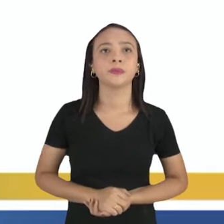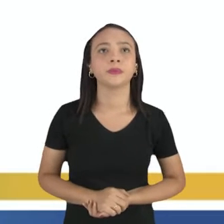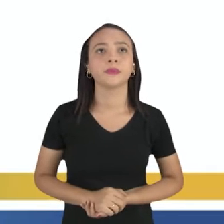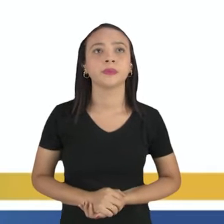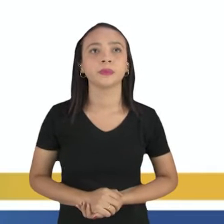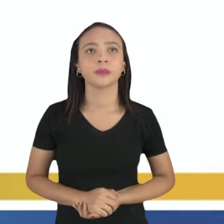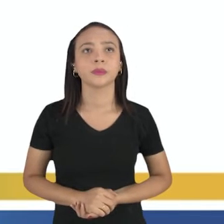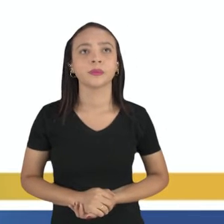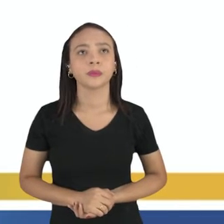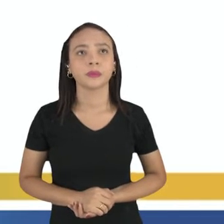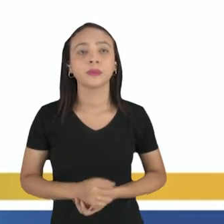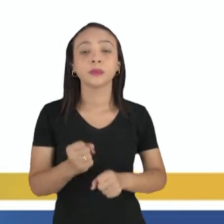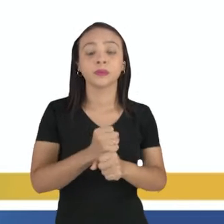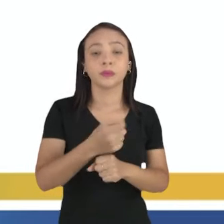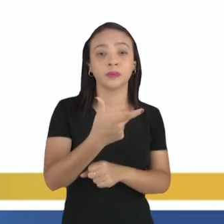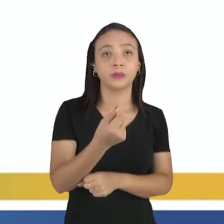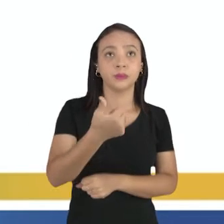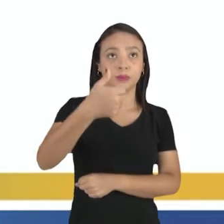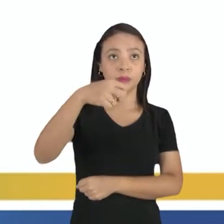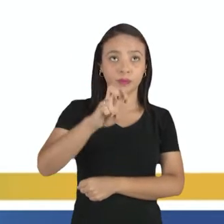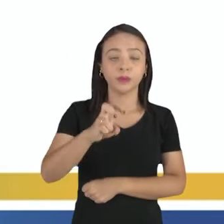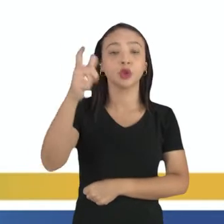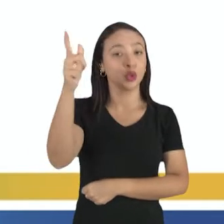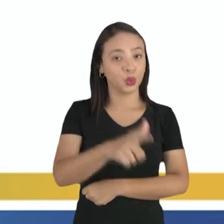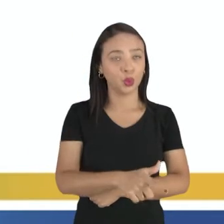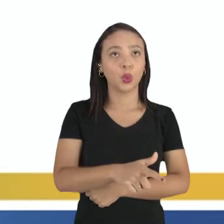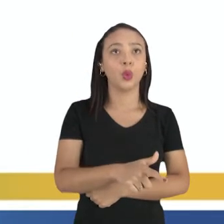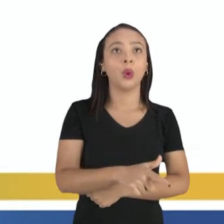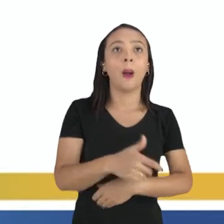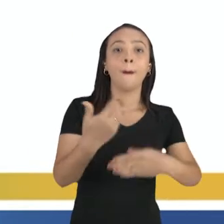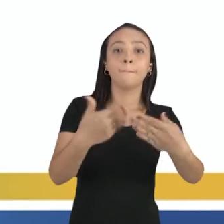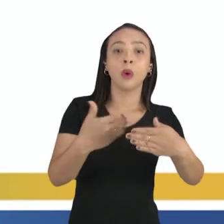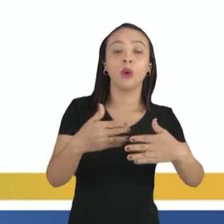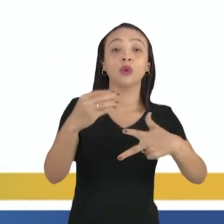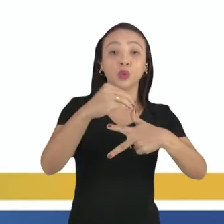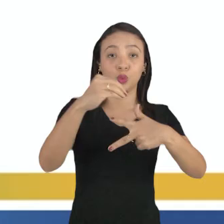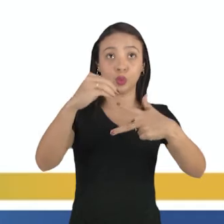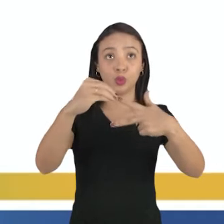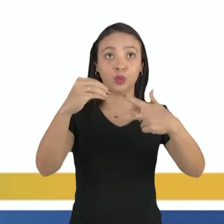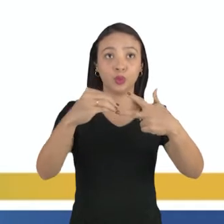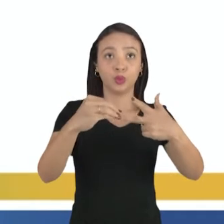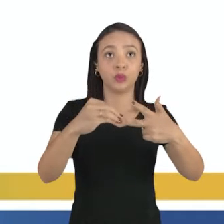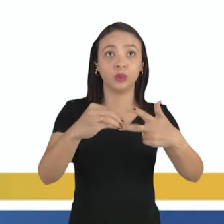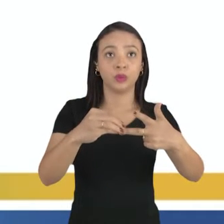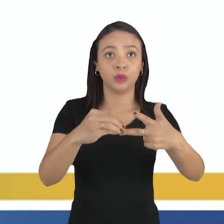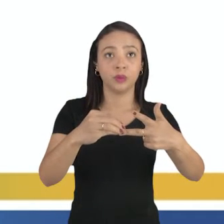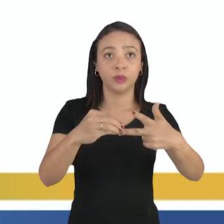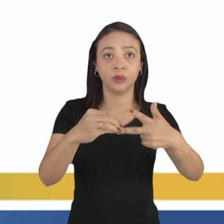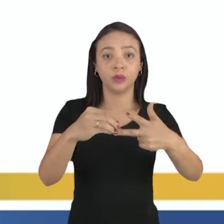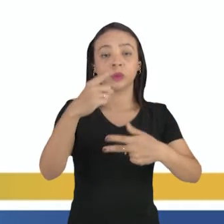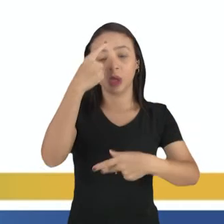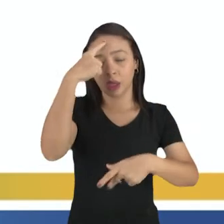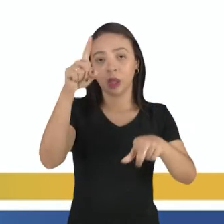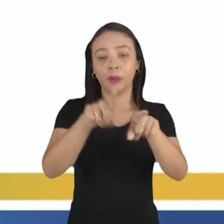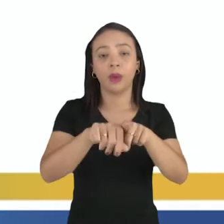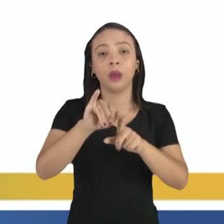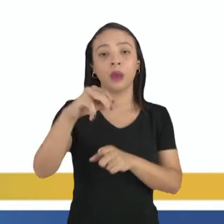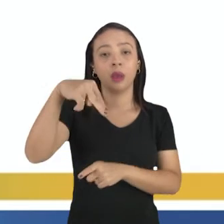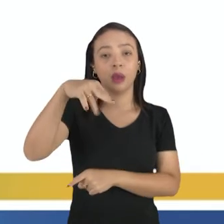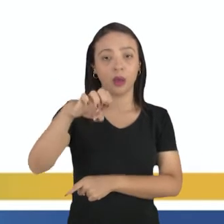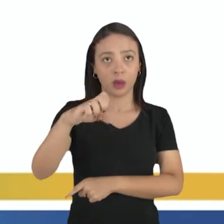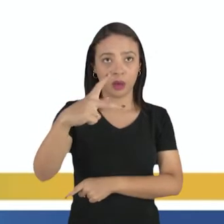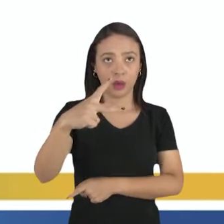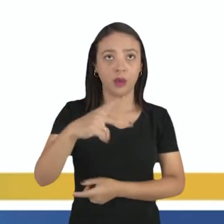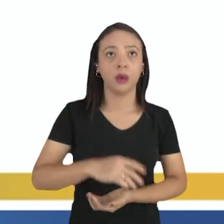próximo. Ano 2015, novamente, prova do Enem, feita pelo INEP. E aí nós temos aí,